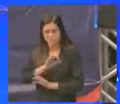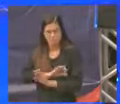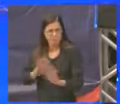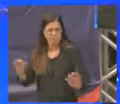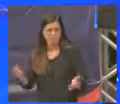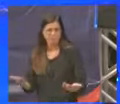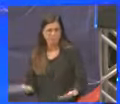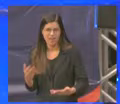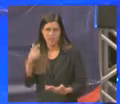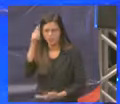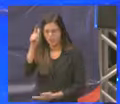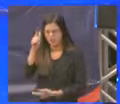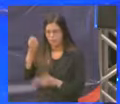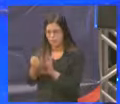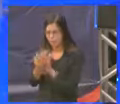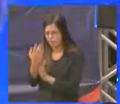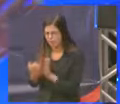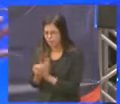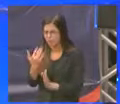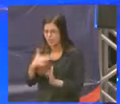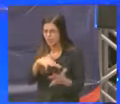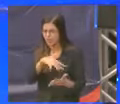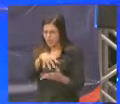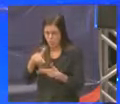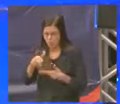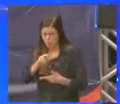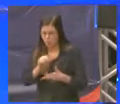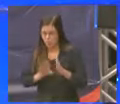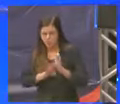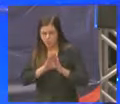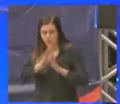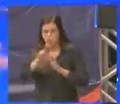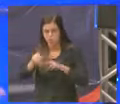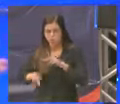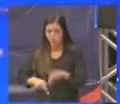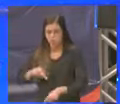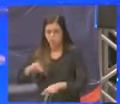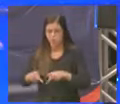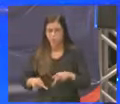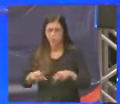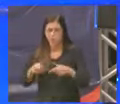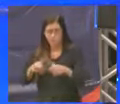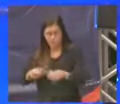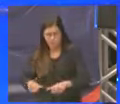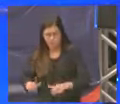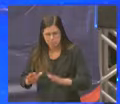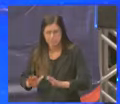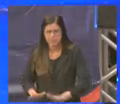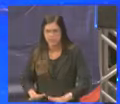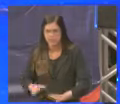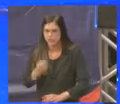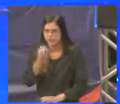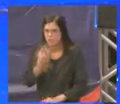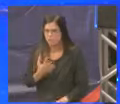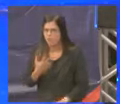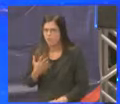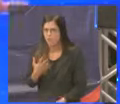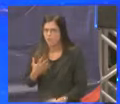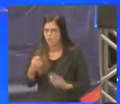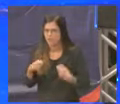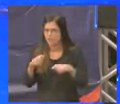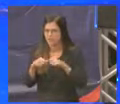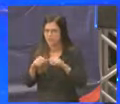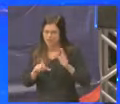a lógica. Se a produtividade do mundo vai aumentar e a população vai estabilizar, isso é bom. Isso é bom. Então, a gente tem que fazer com que